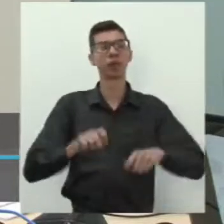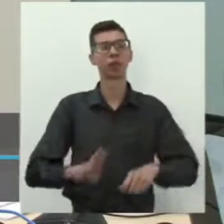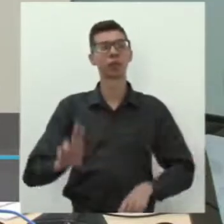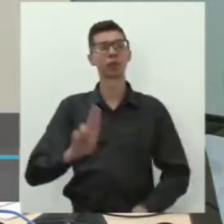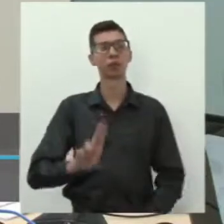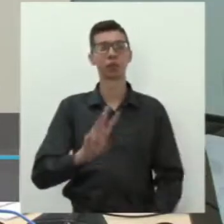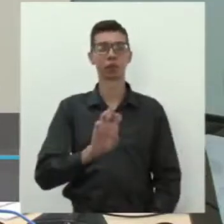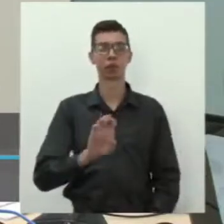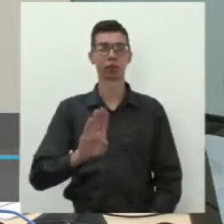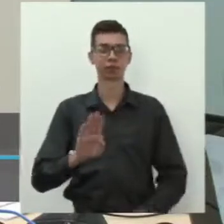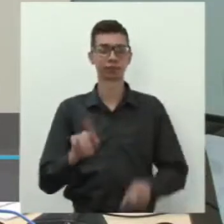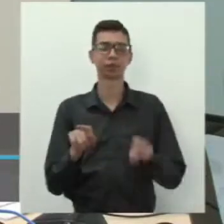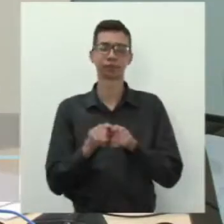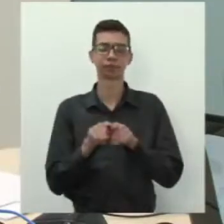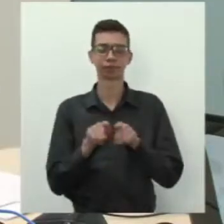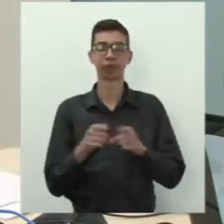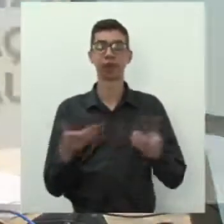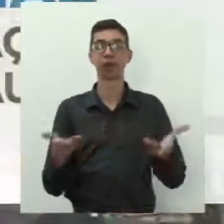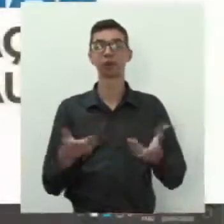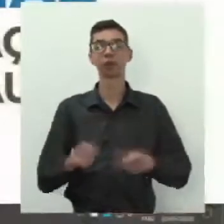Então, vamos aqui no computador,